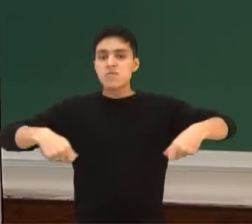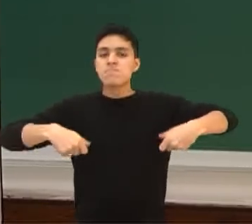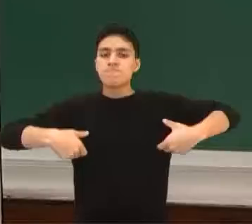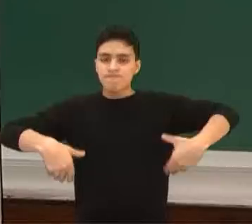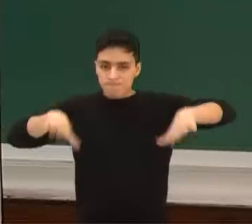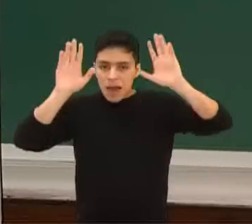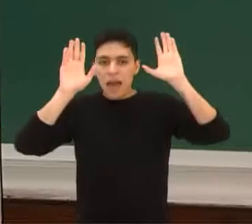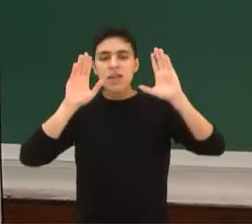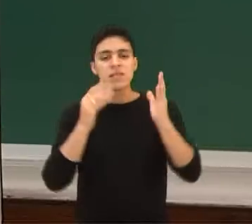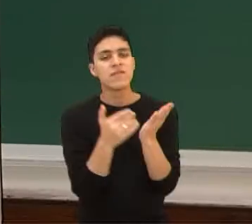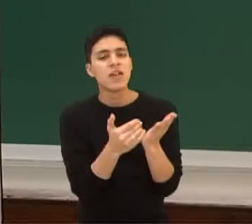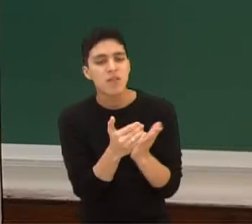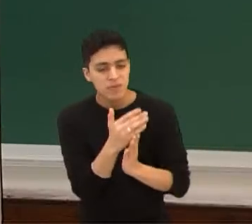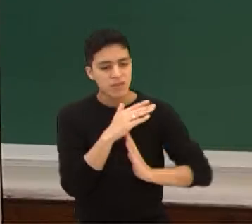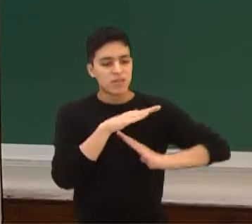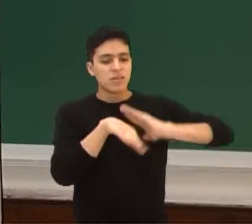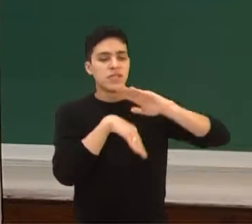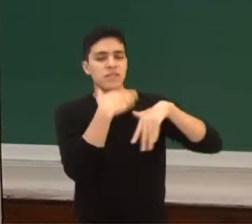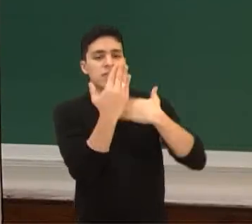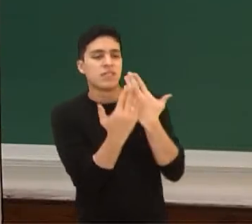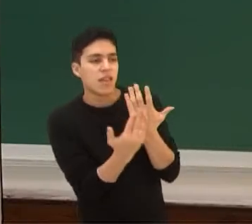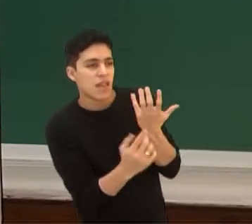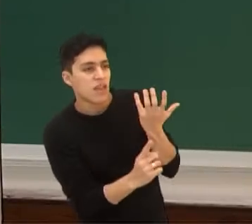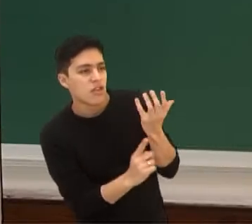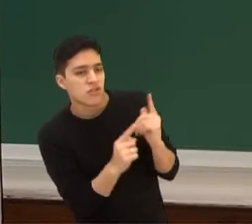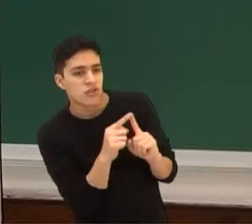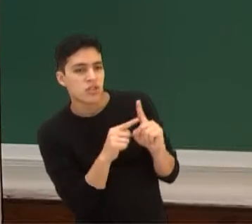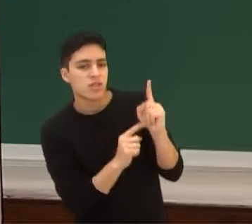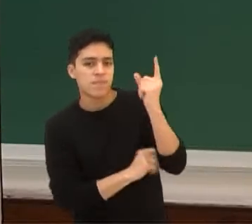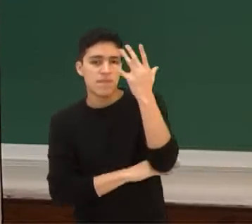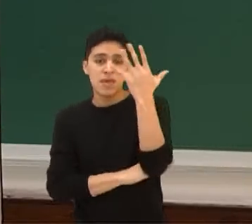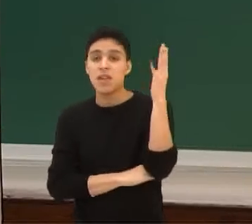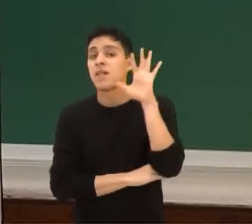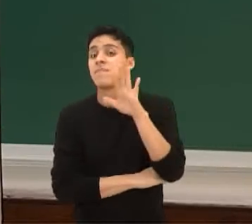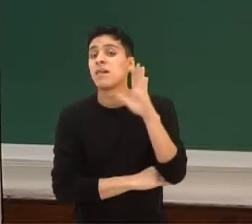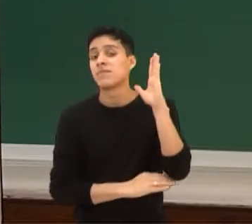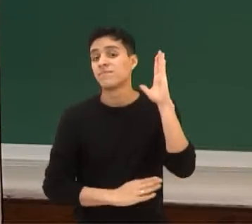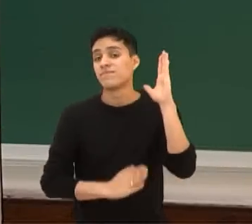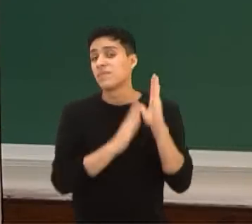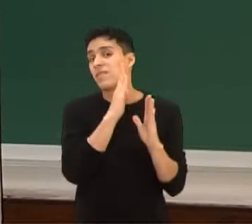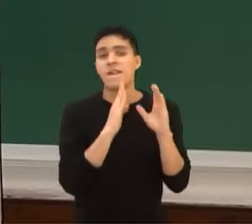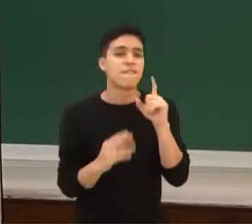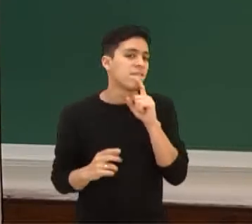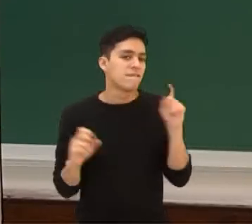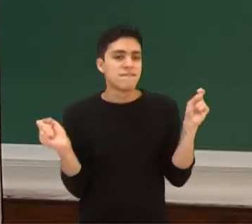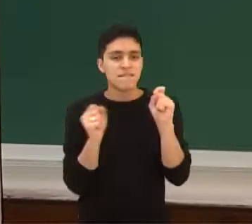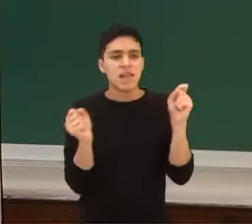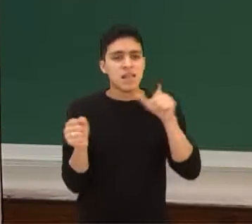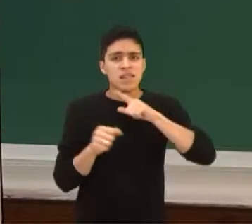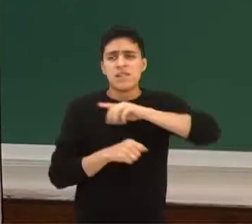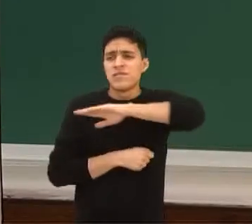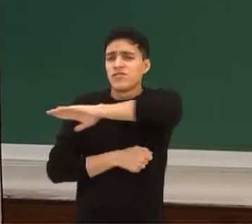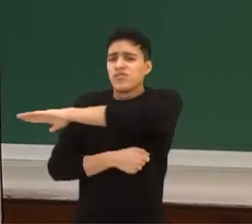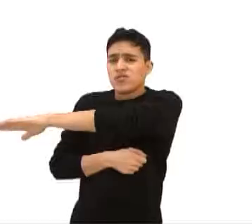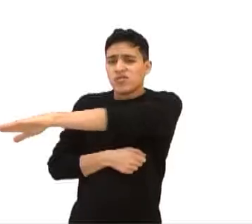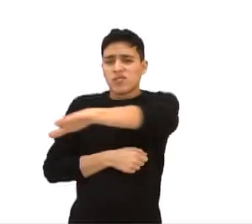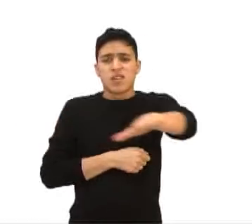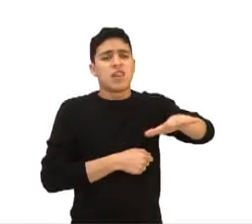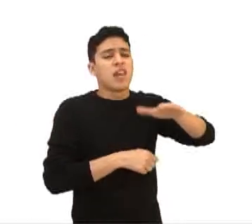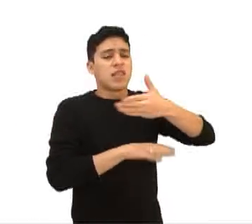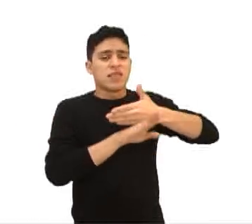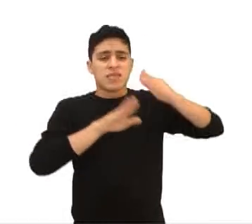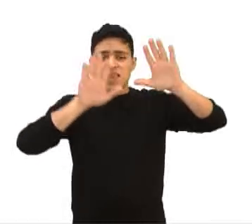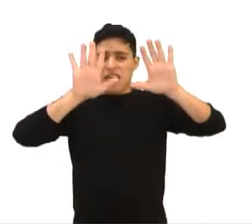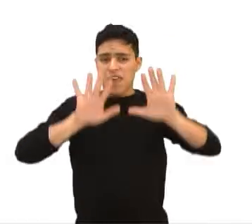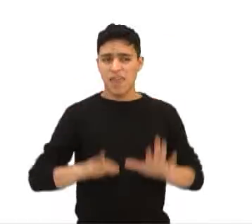e a vegetação vai conseguir se desenvolver. Agora, nós temos no inverno a cobertura de toda essa área por neve, conforme